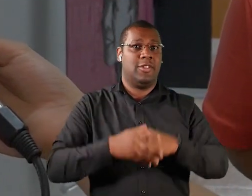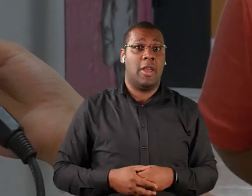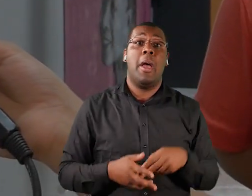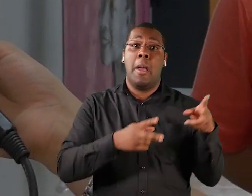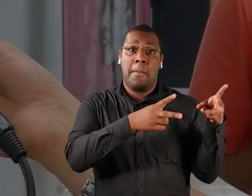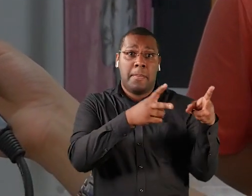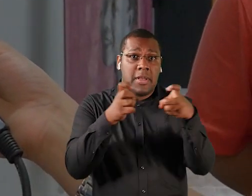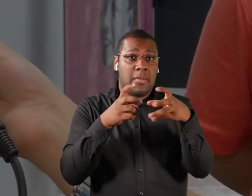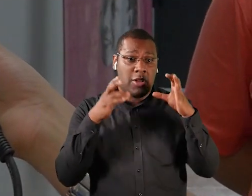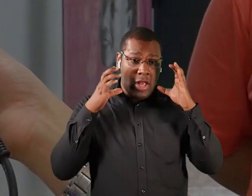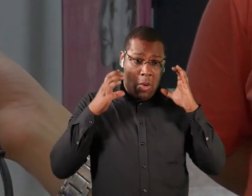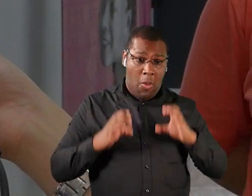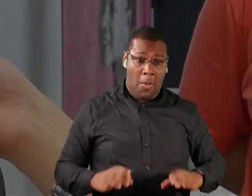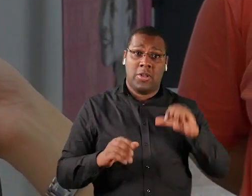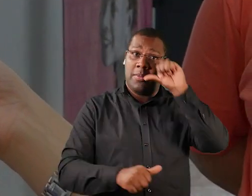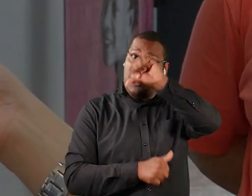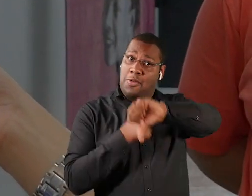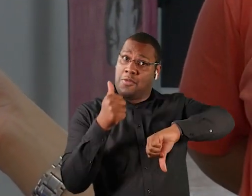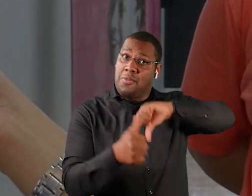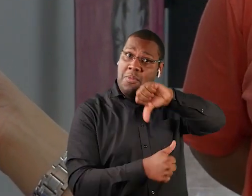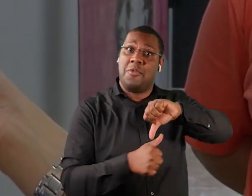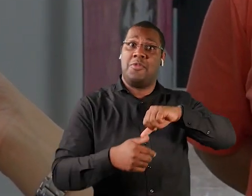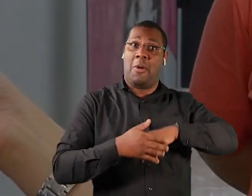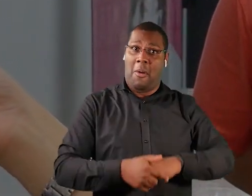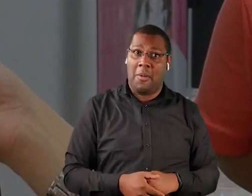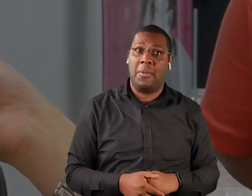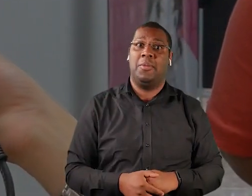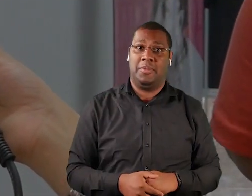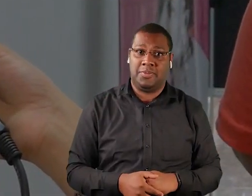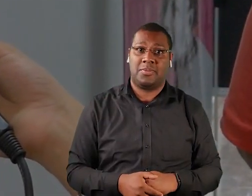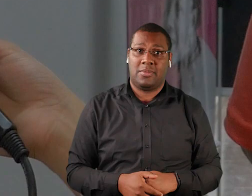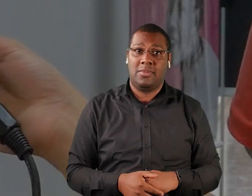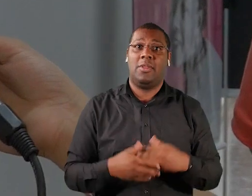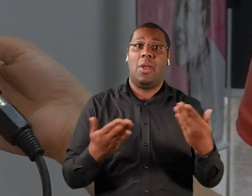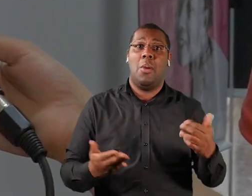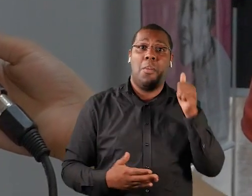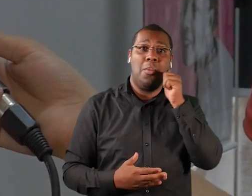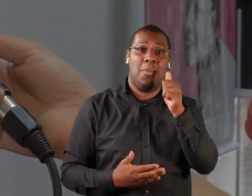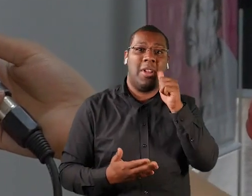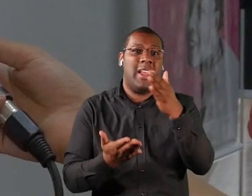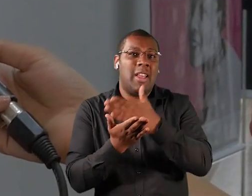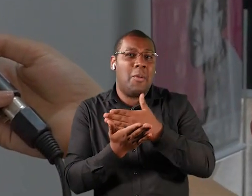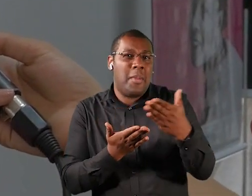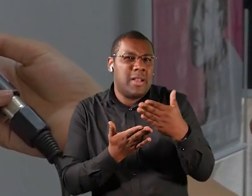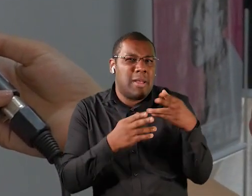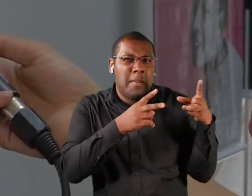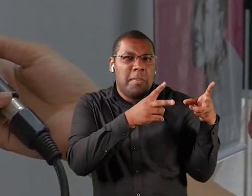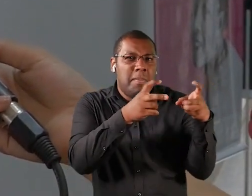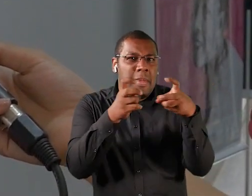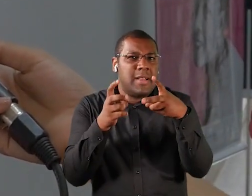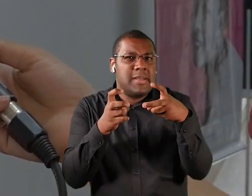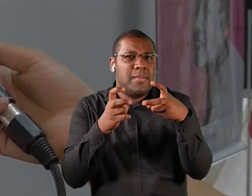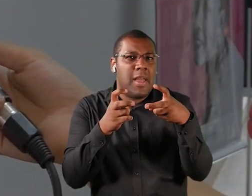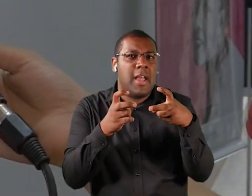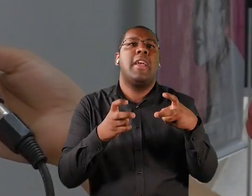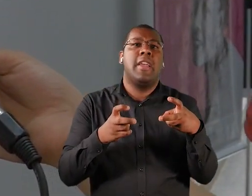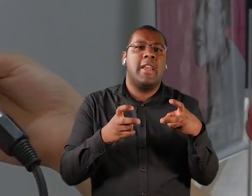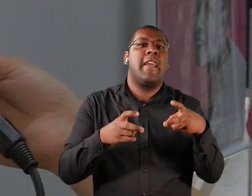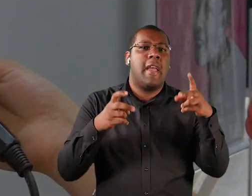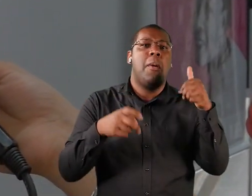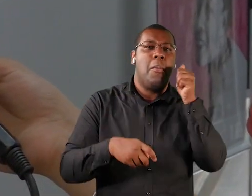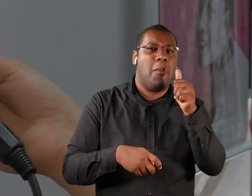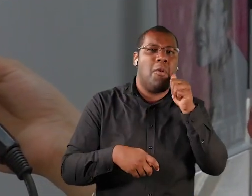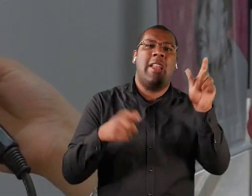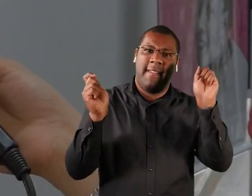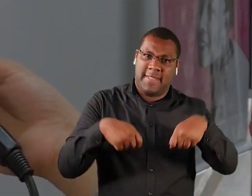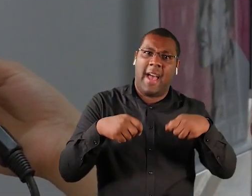de comportamento, de uma maneira geral, né? A partir do momento em que elas começaram a perceber, primeiro, que elas têm condições, e